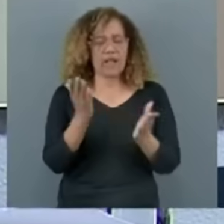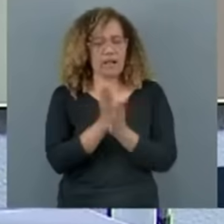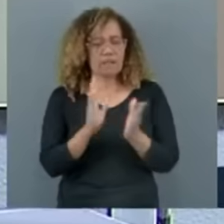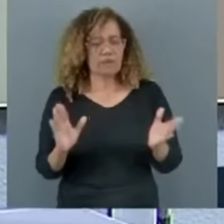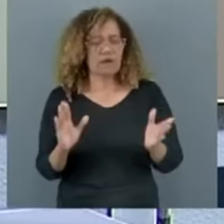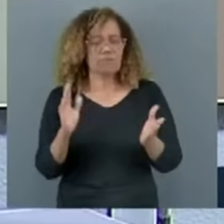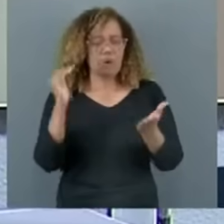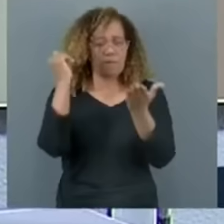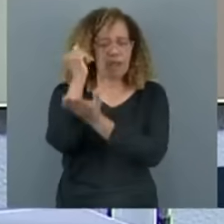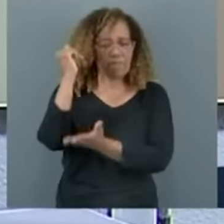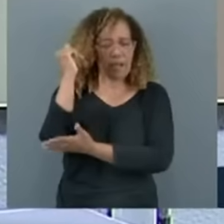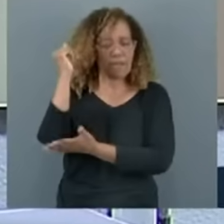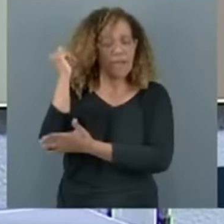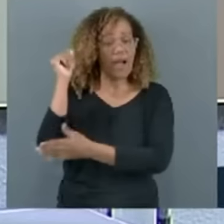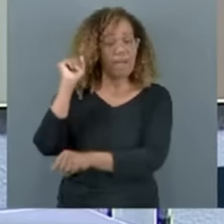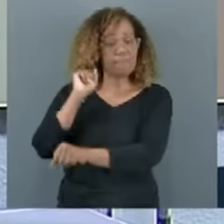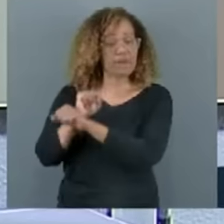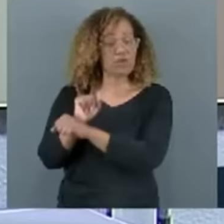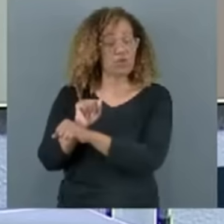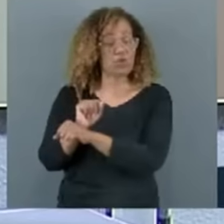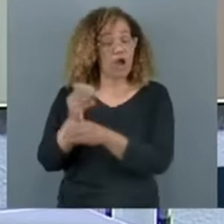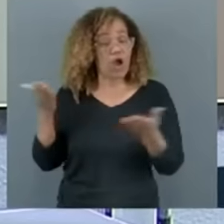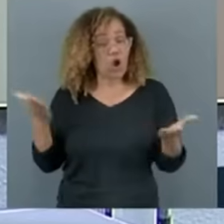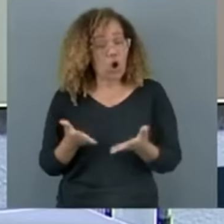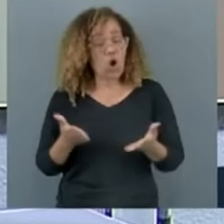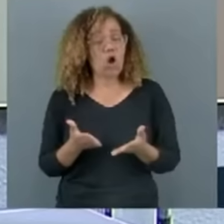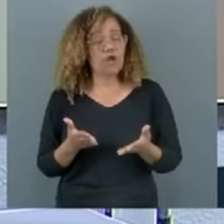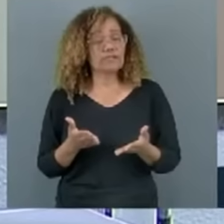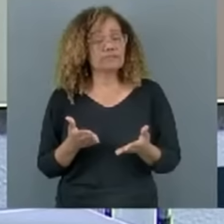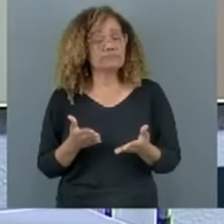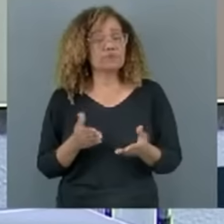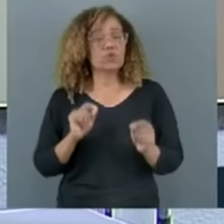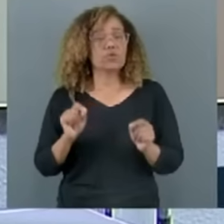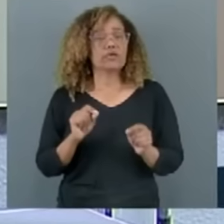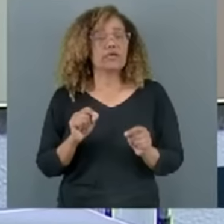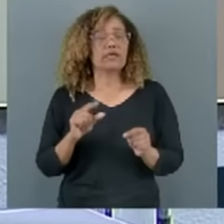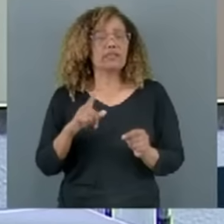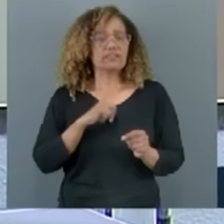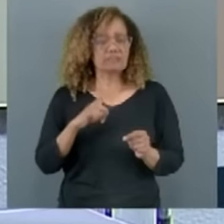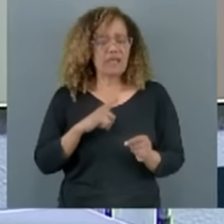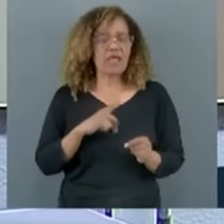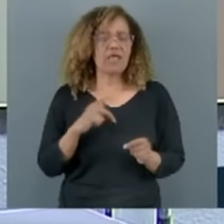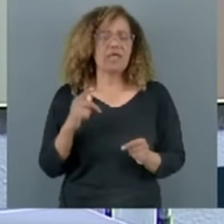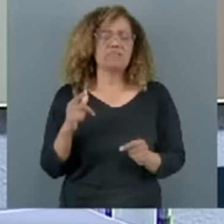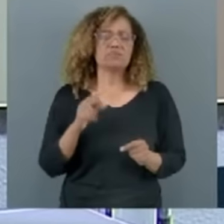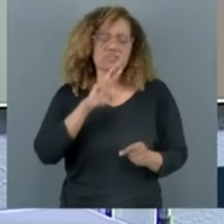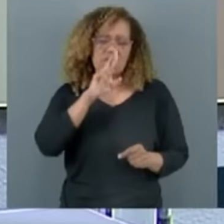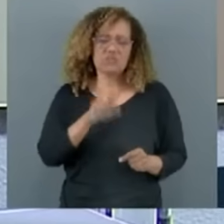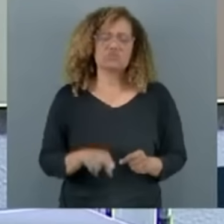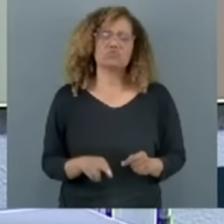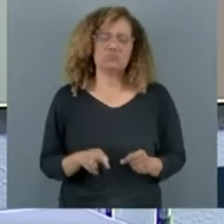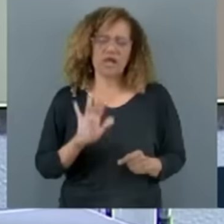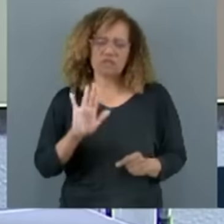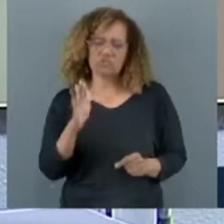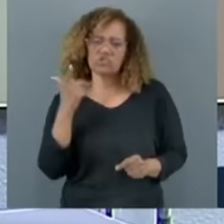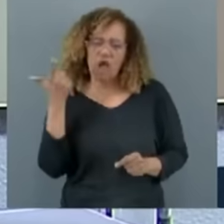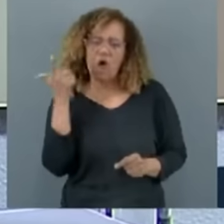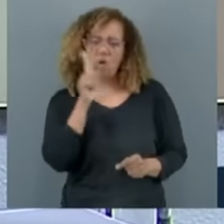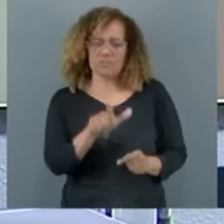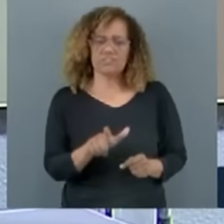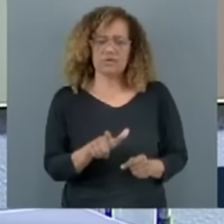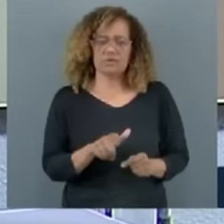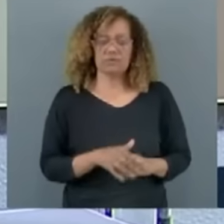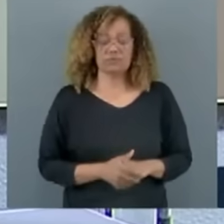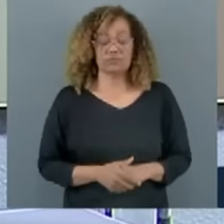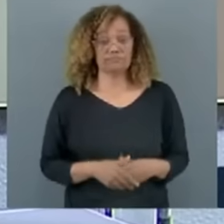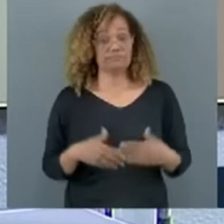Então, podemos captar pelo saldo que temos de resultado alcançado.